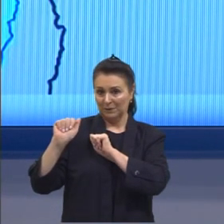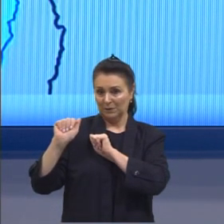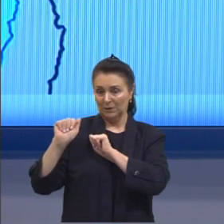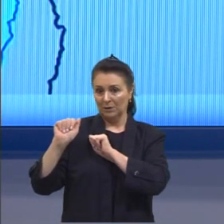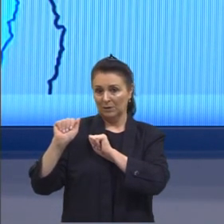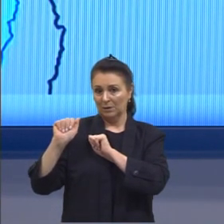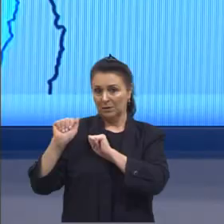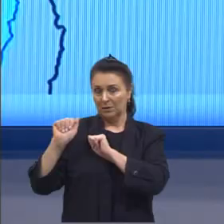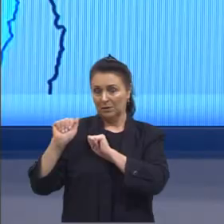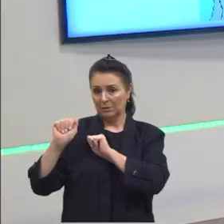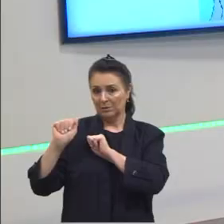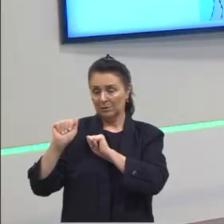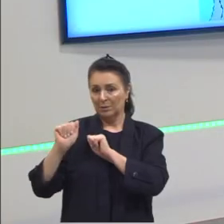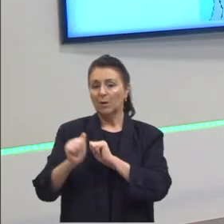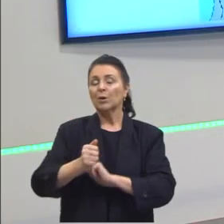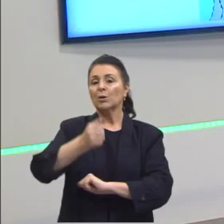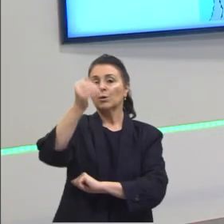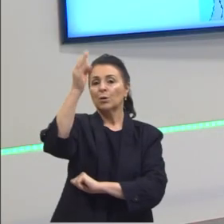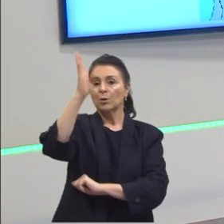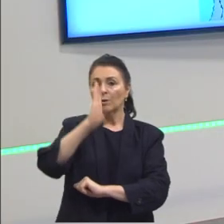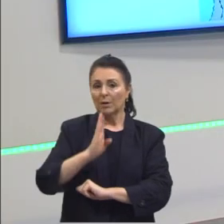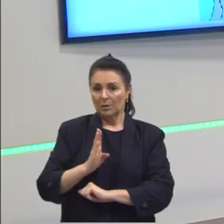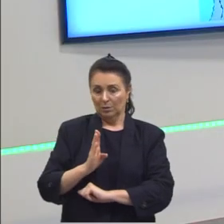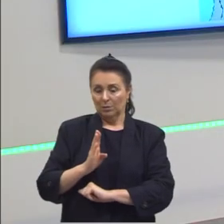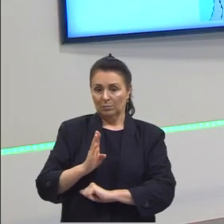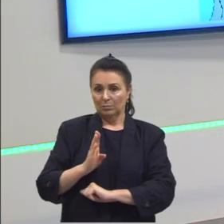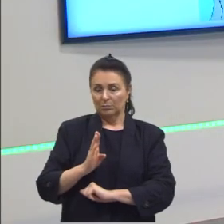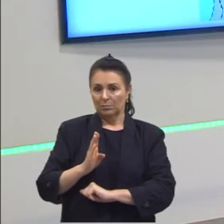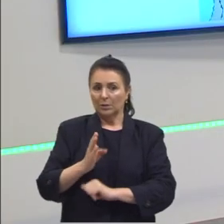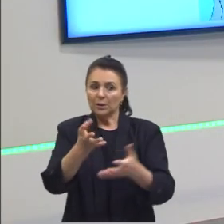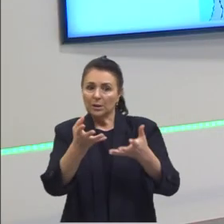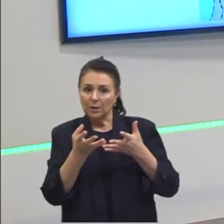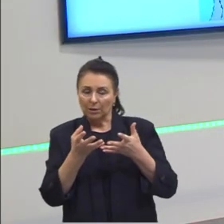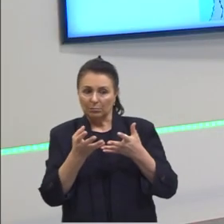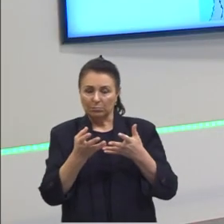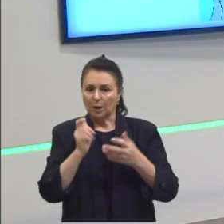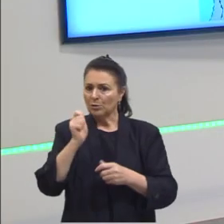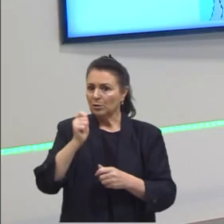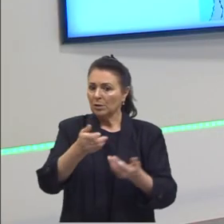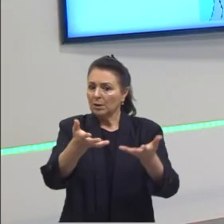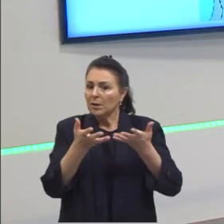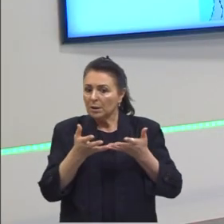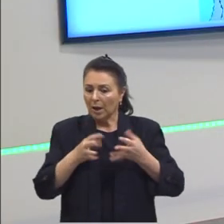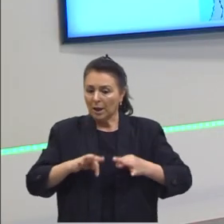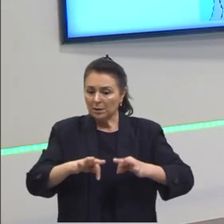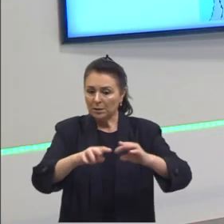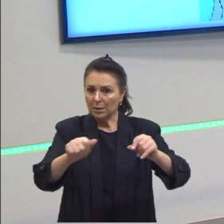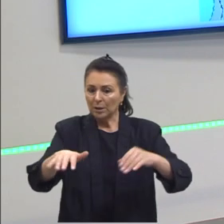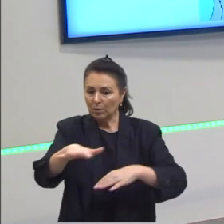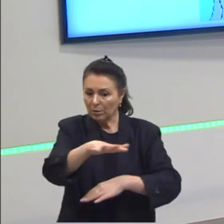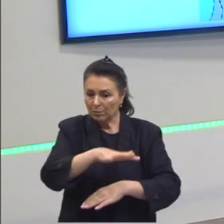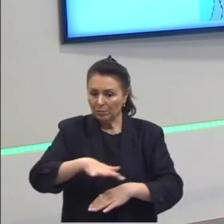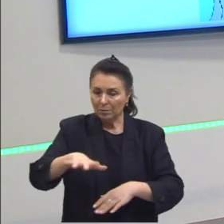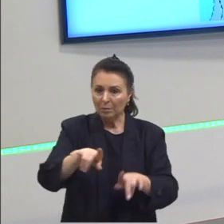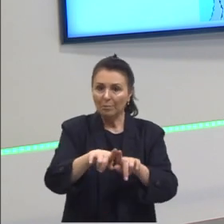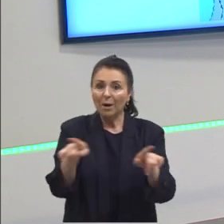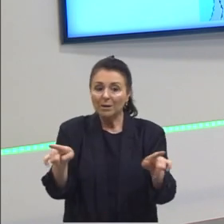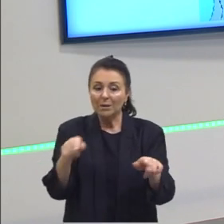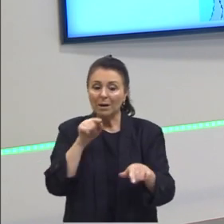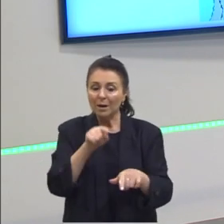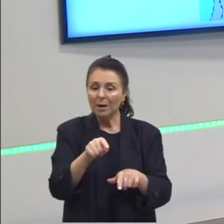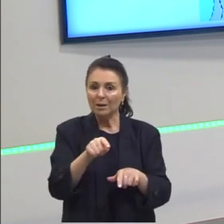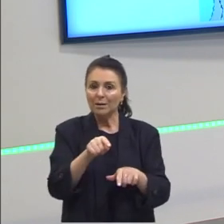e o Brasil três território argentino aquele esse território Mas no fim ele acaba se tornando